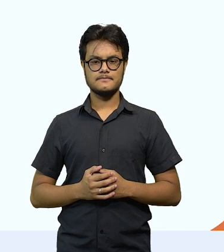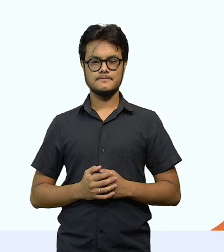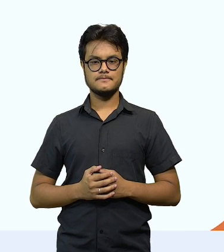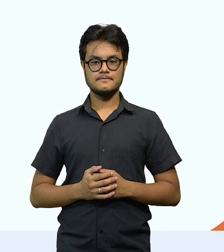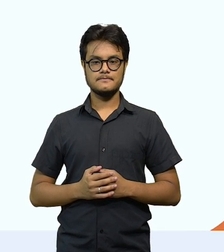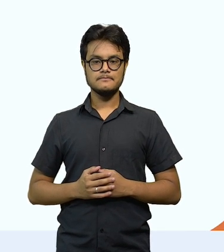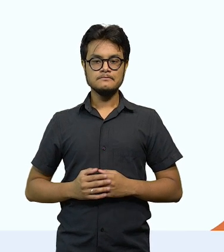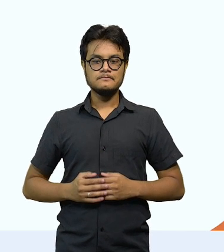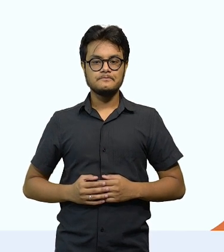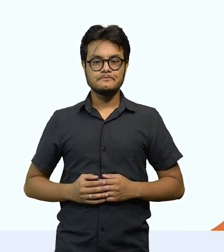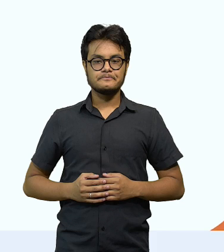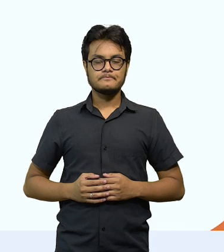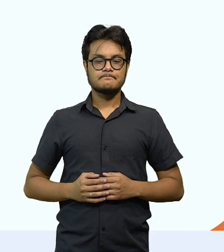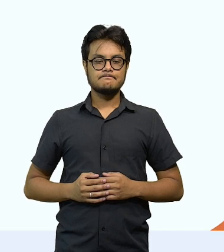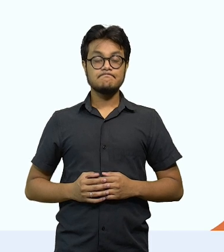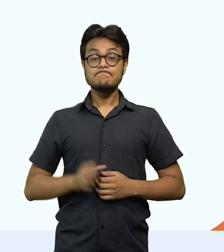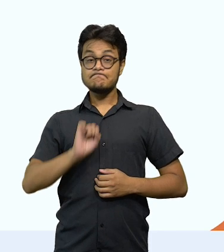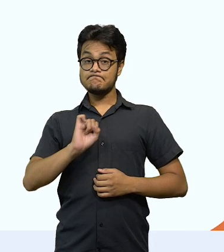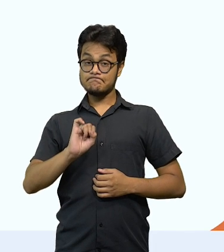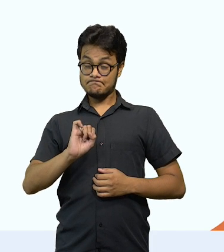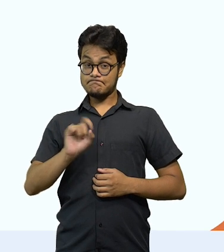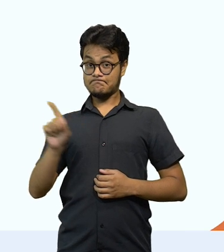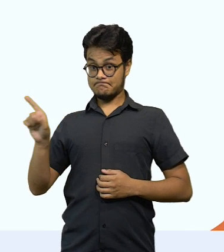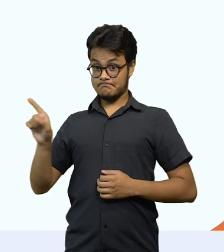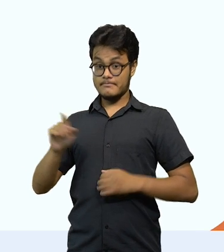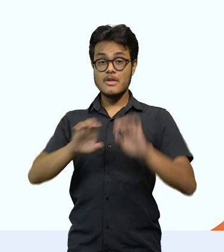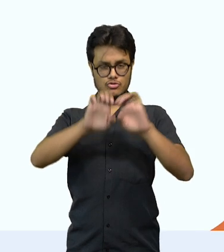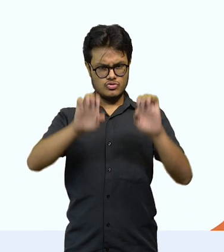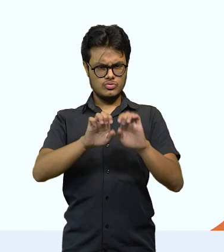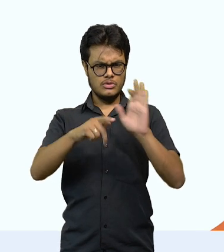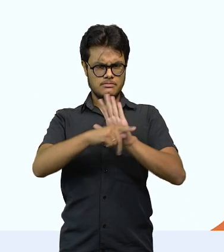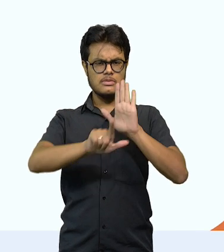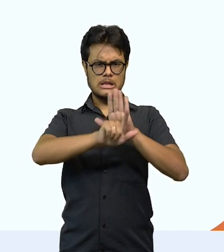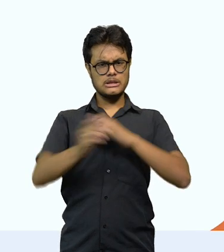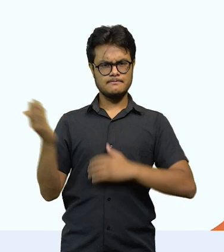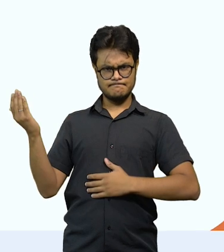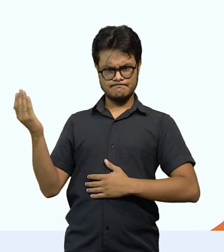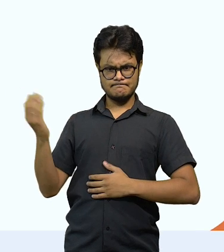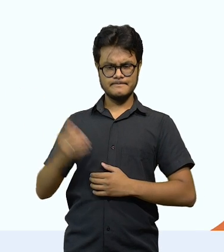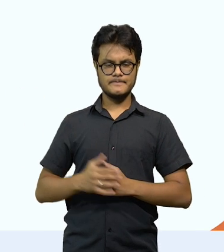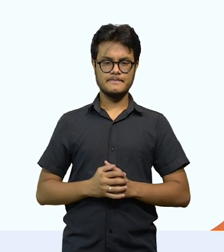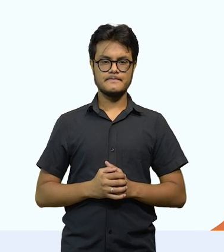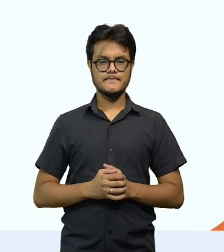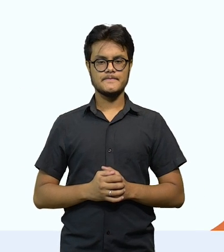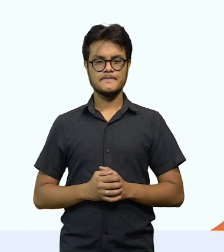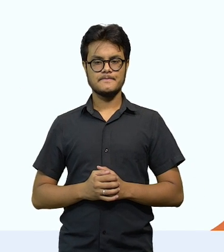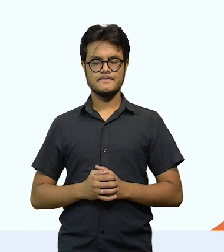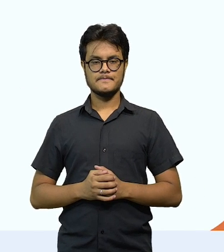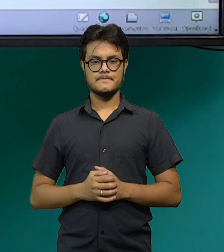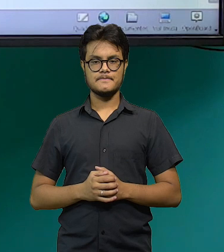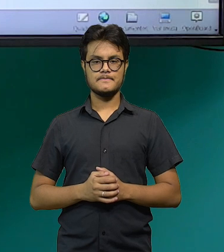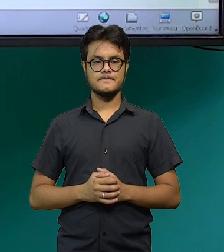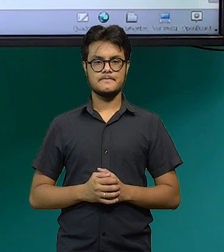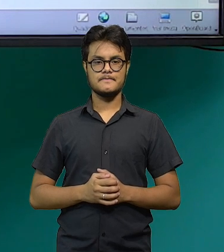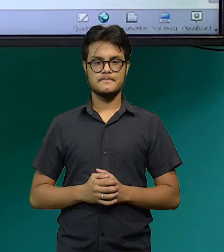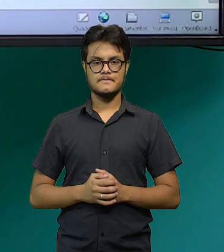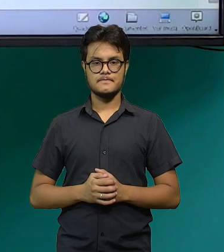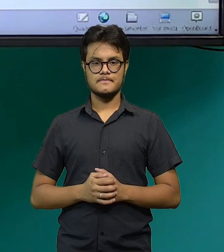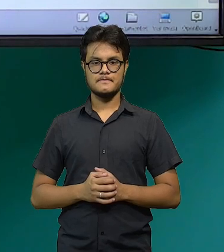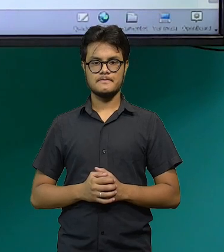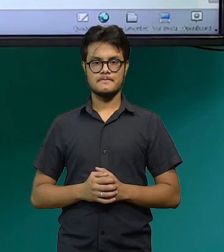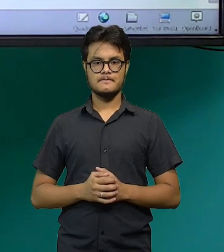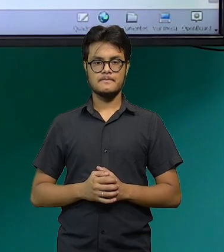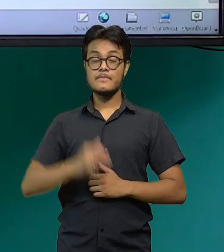Rzinho, e se somando aí nessa relação, e por isso eu consigo determinar a sua corrente.